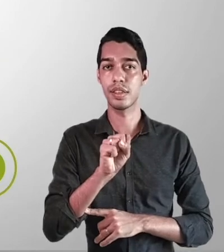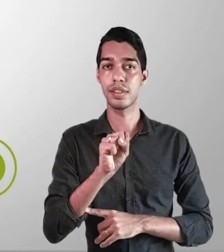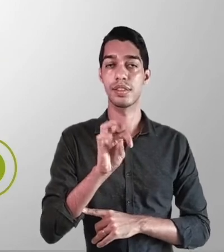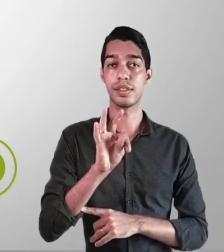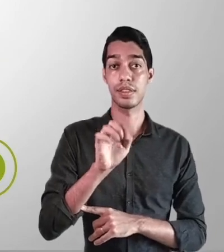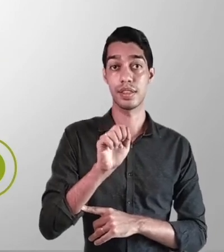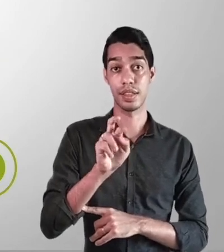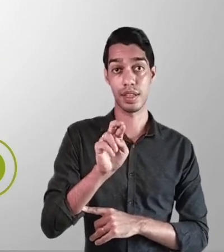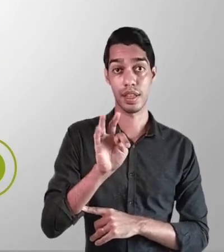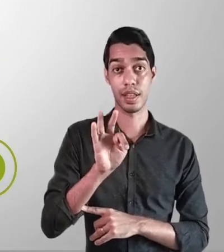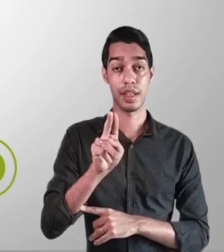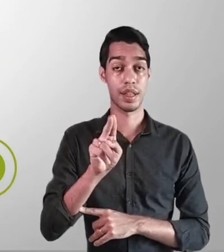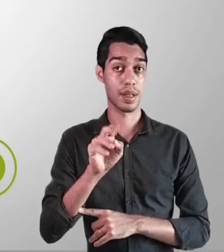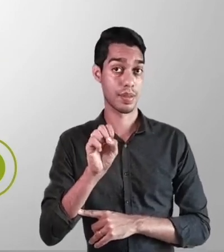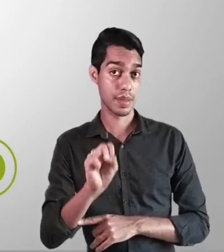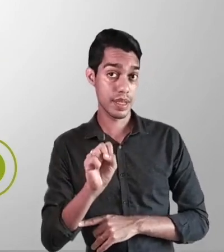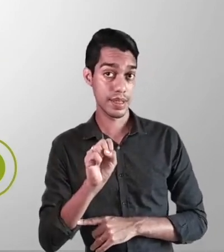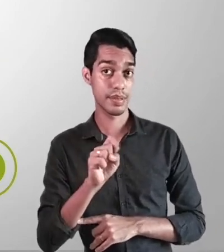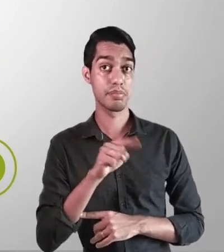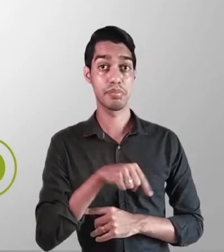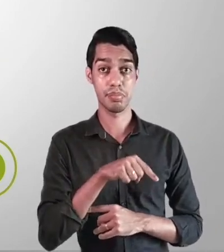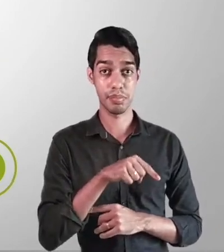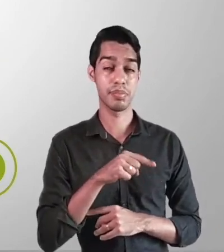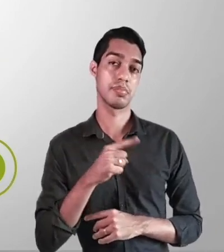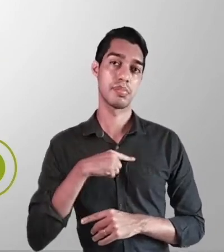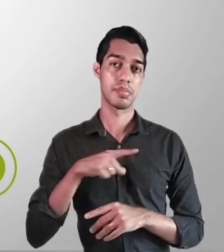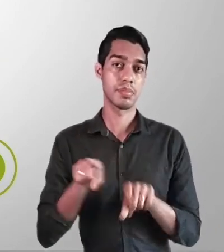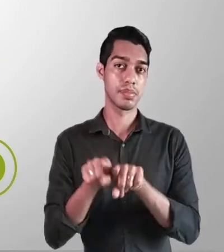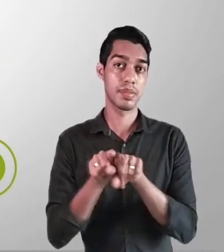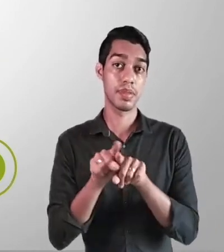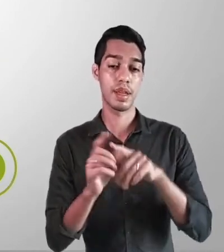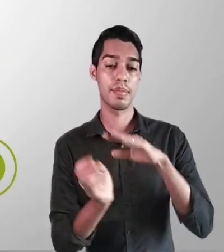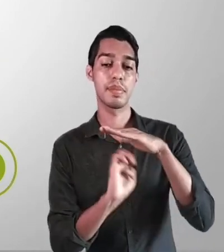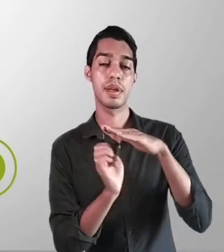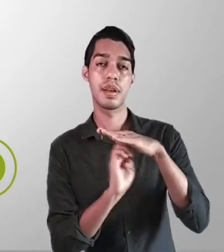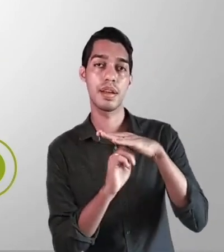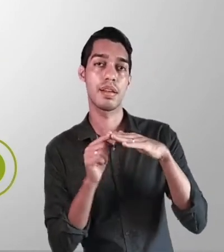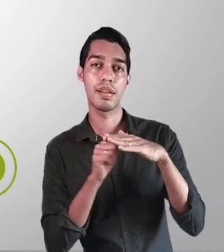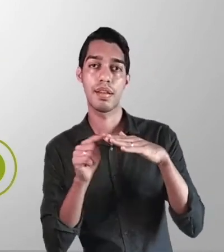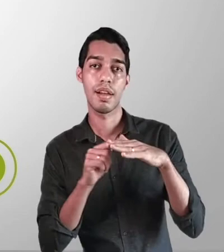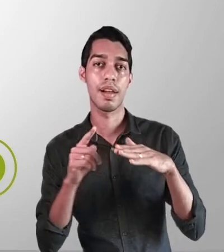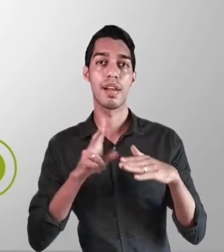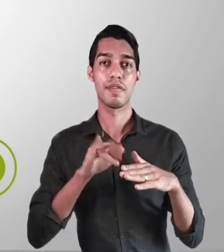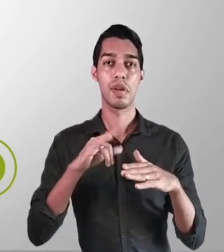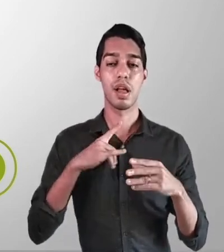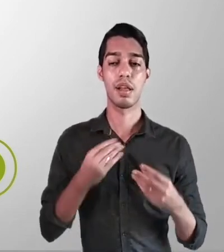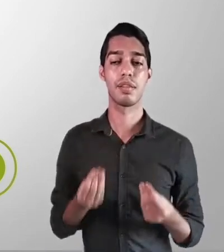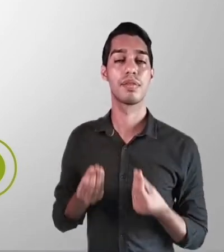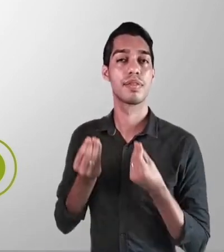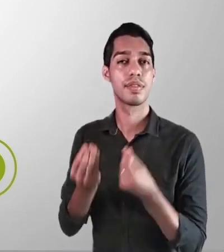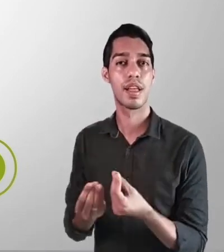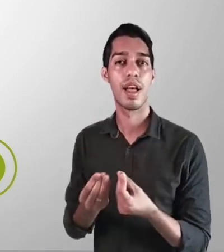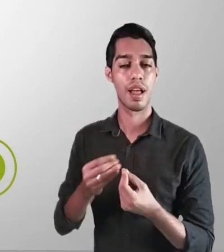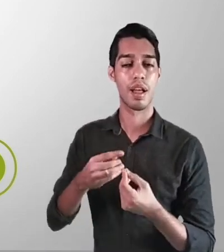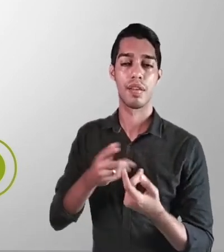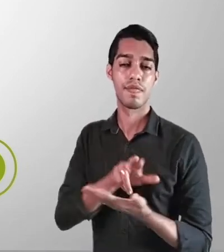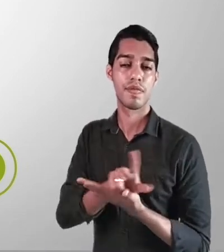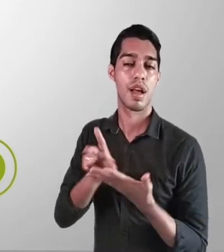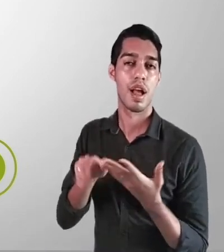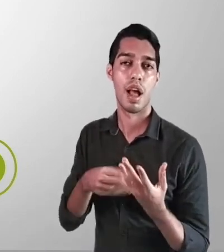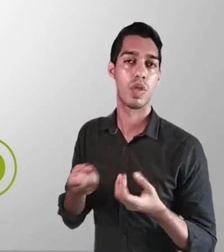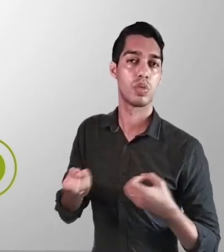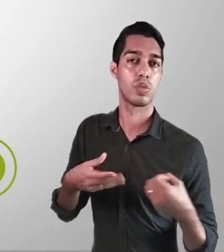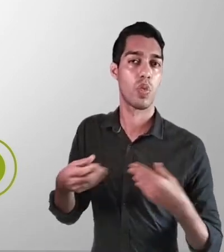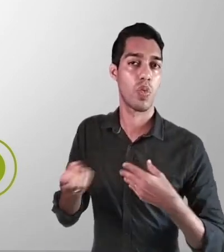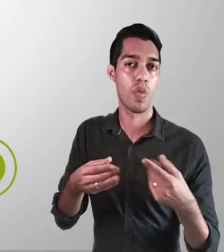iniciativa contou com o apoio do Banco Central, empresas que estão desenvolvendo soluções inovadoras,